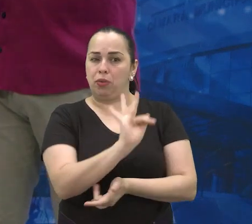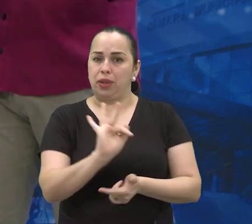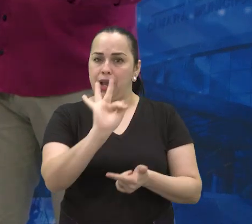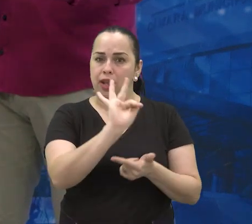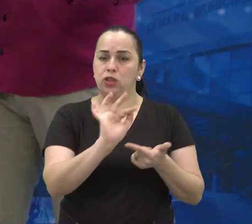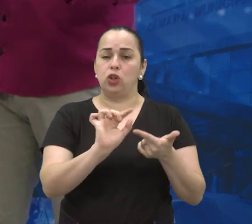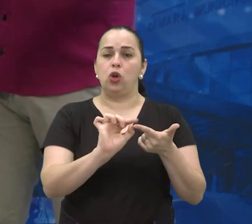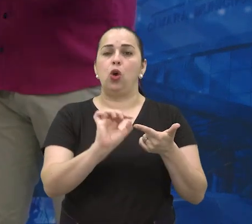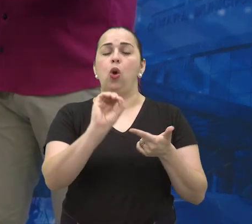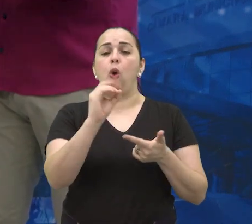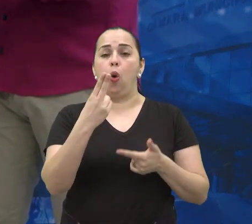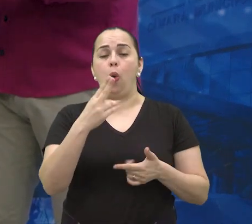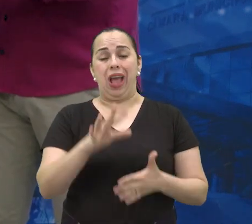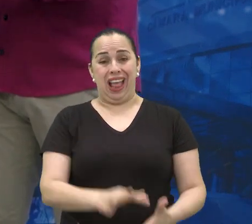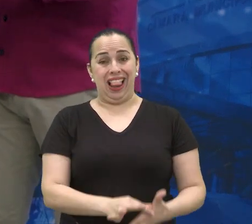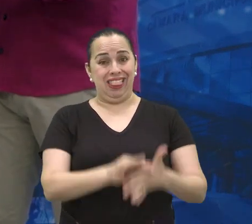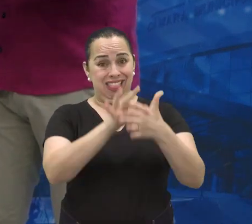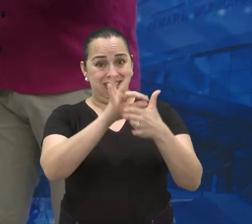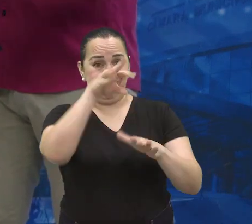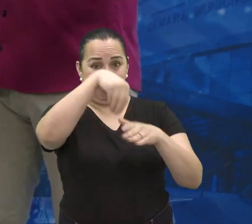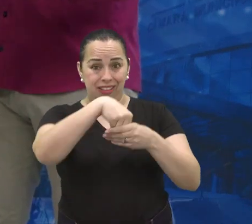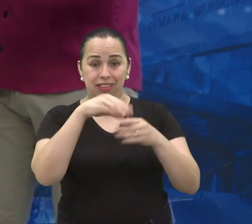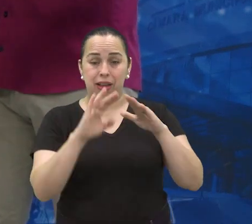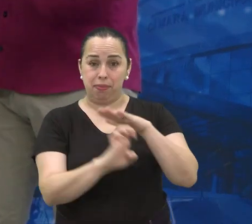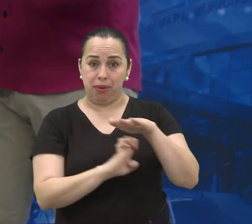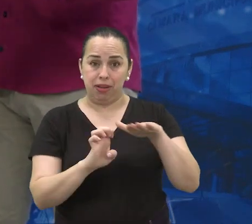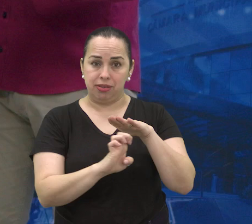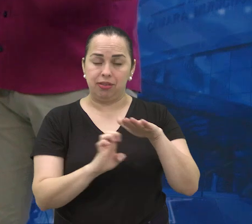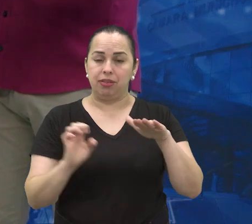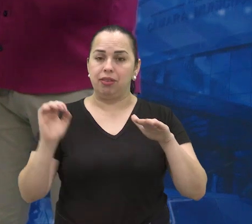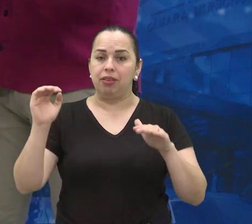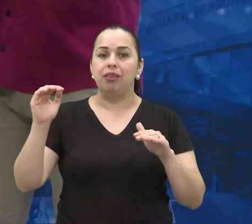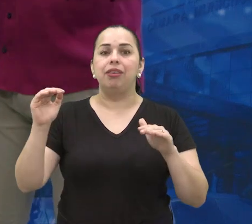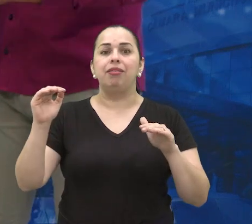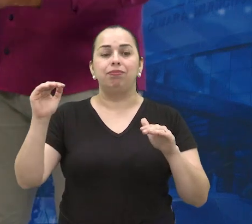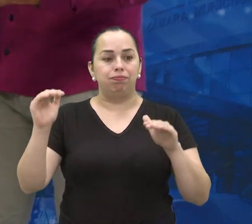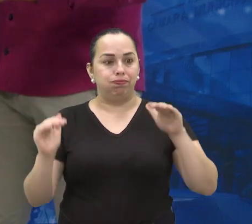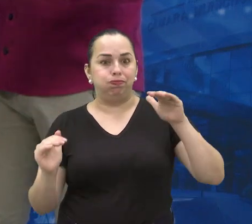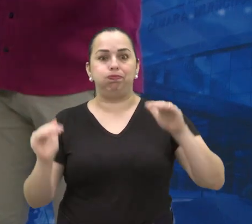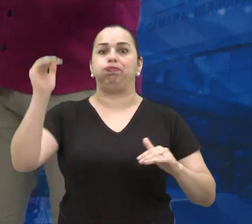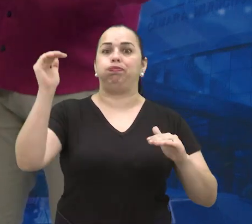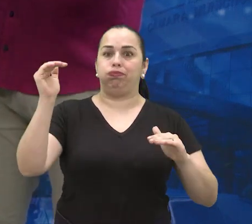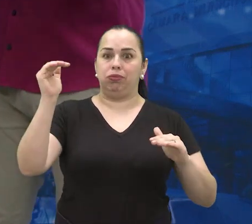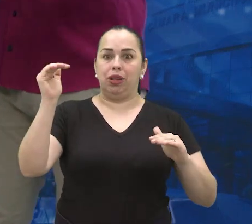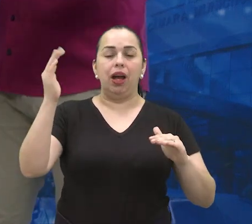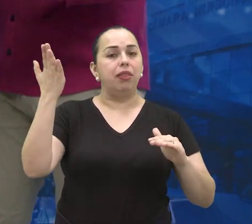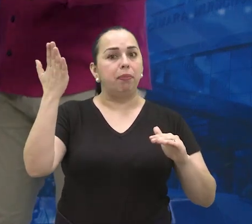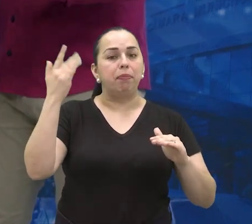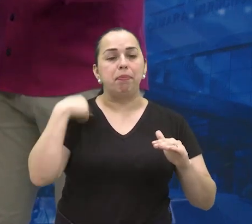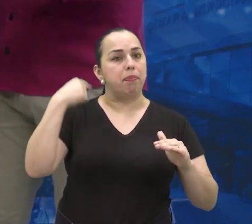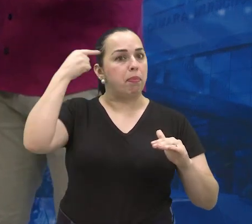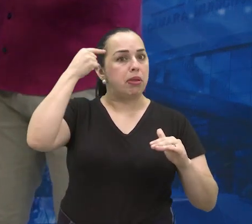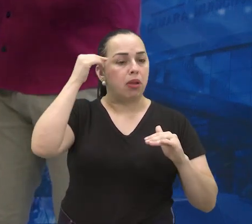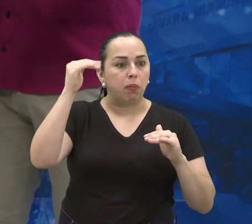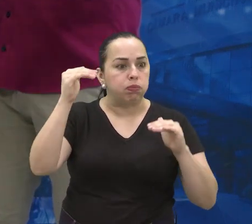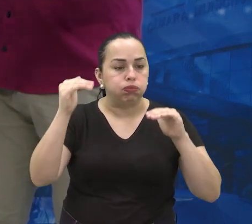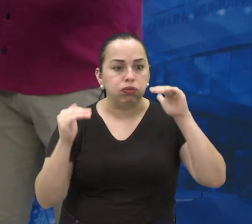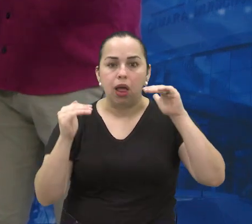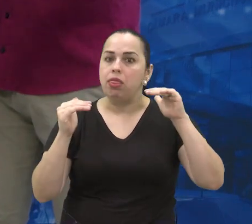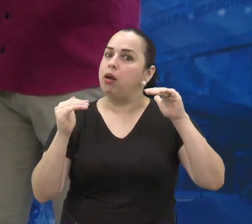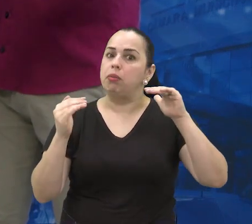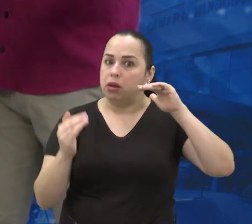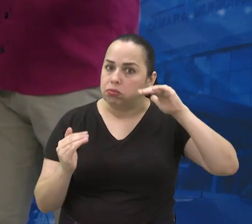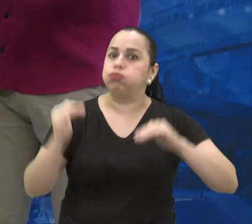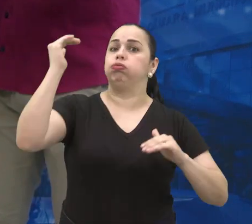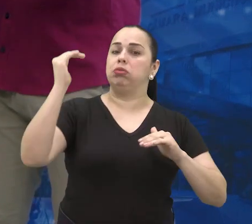quando ocupa um cargo de liderança, né, essa desigualdade salarial aumenta ainda mais. O que era para diminuir, aumenta, né? Isso